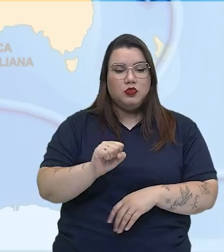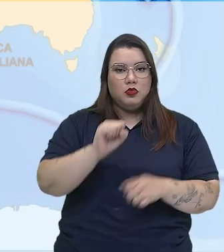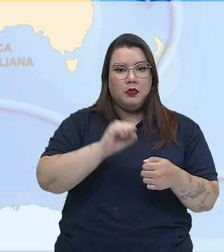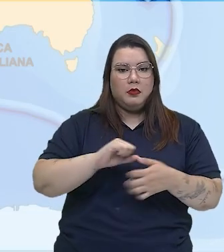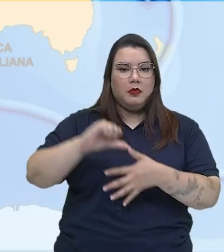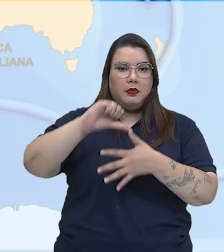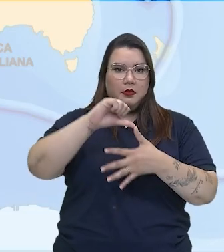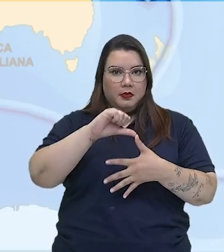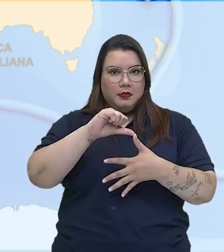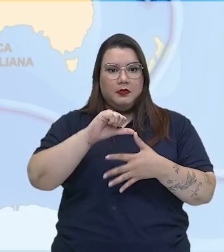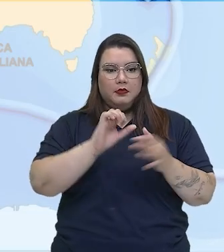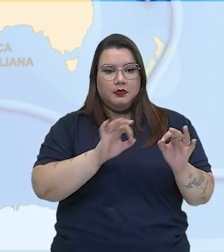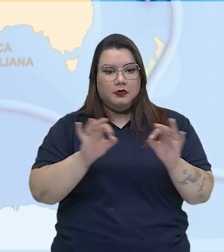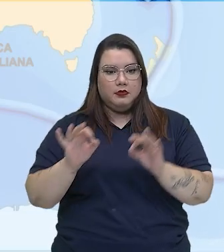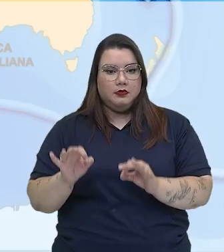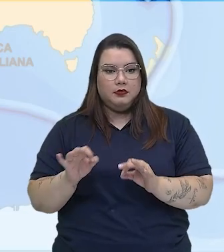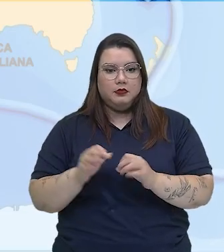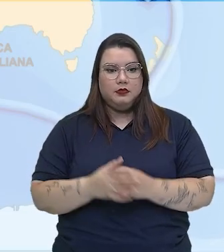tá, gente?